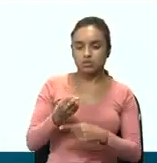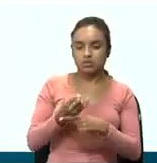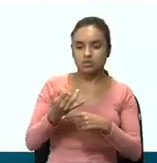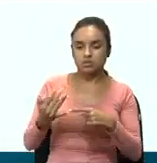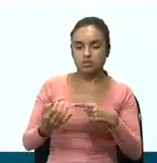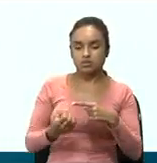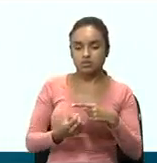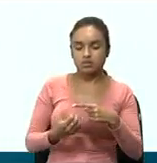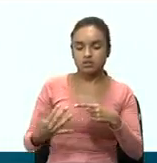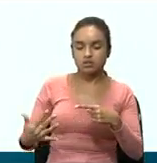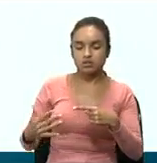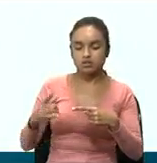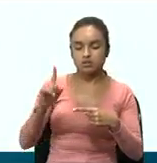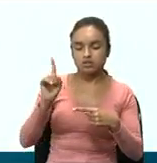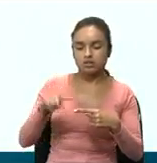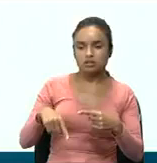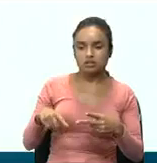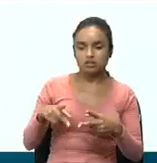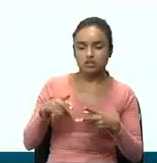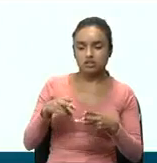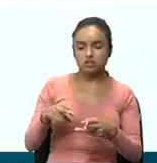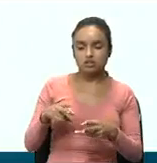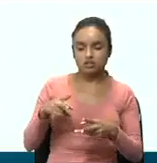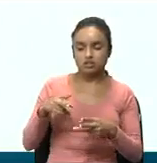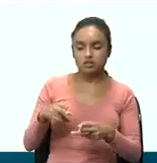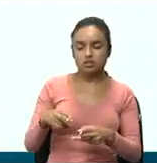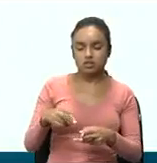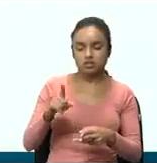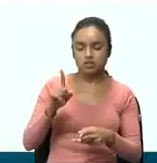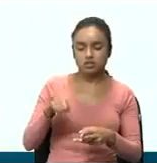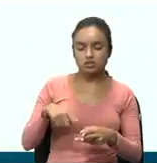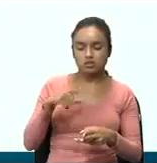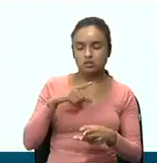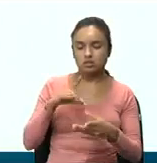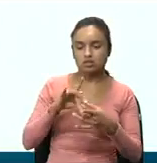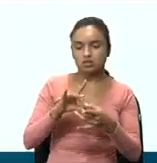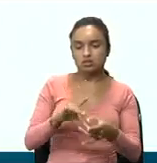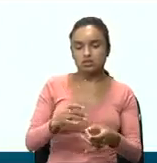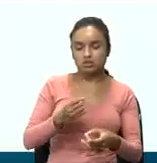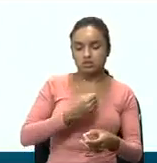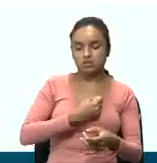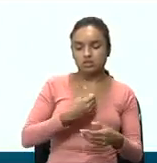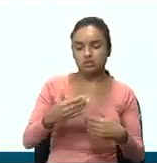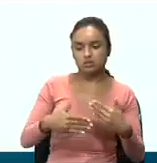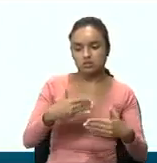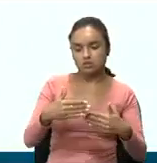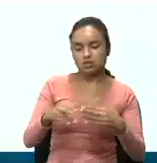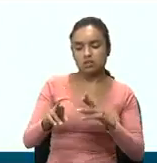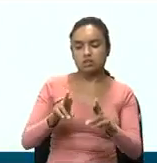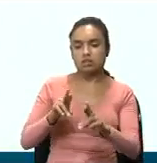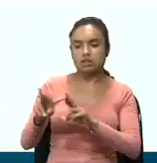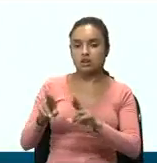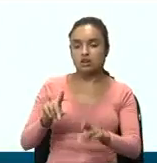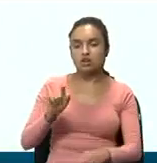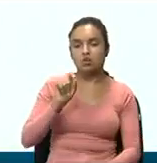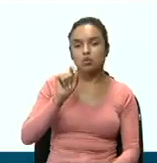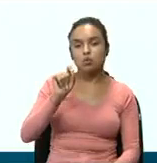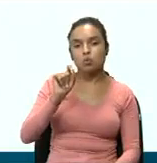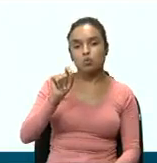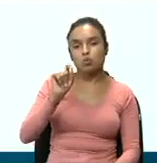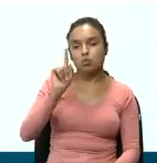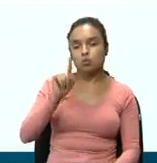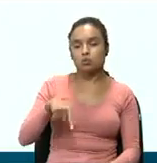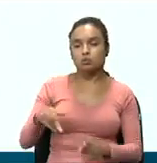que os denominadores são iguais, né, que os numeradores são iguais, a relação, então, acaba